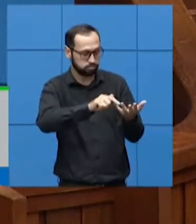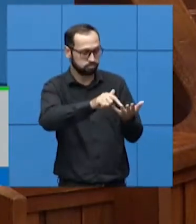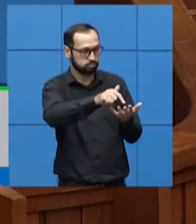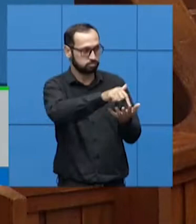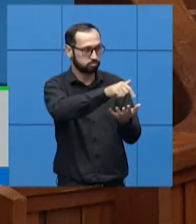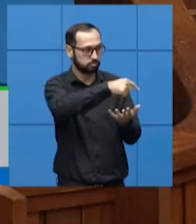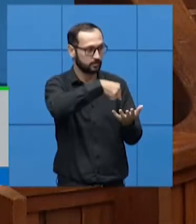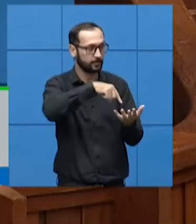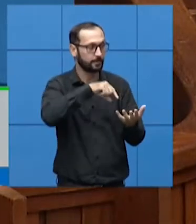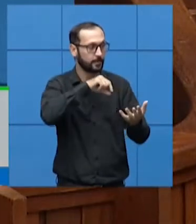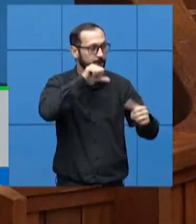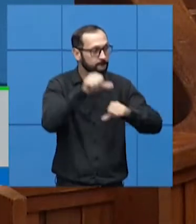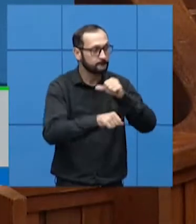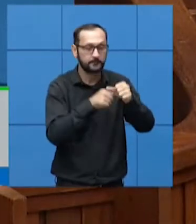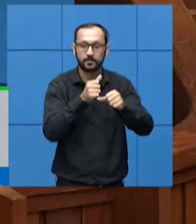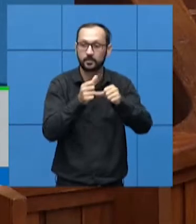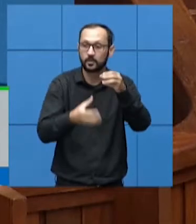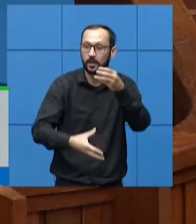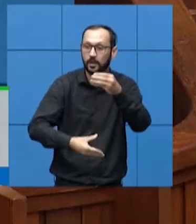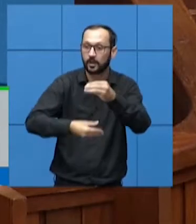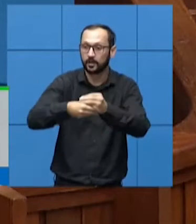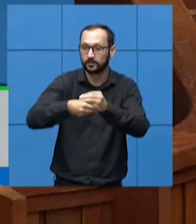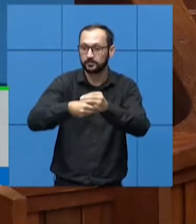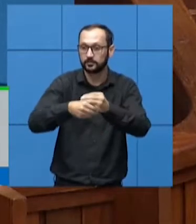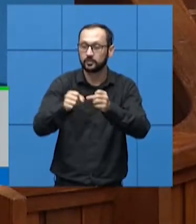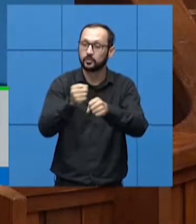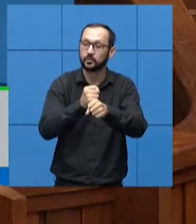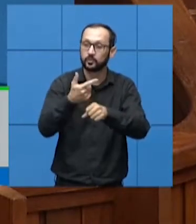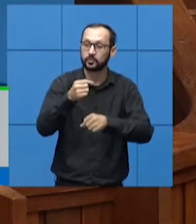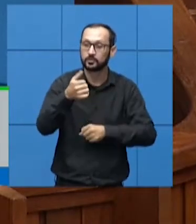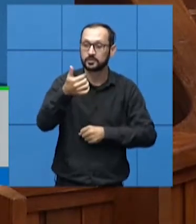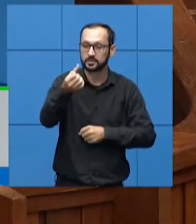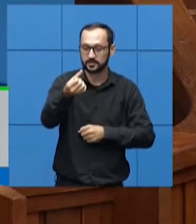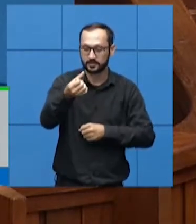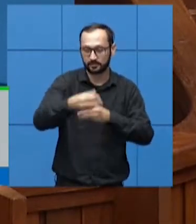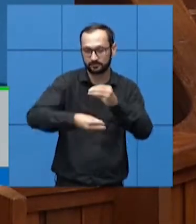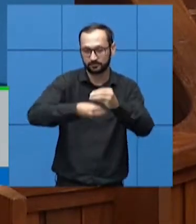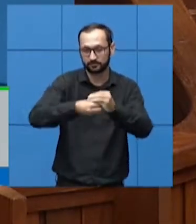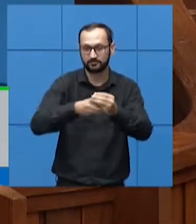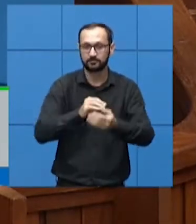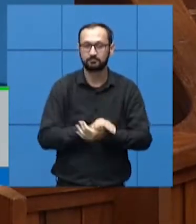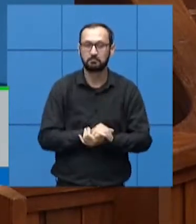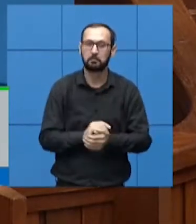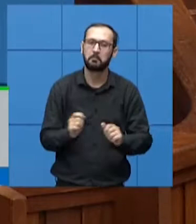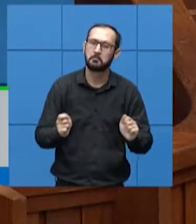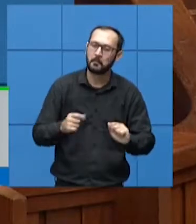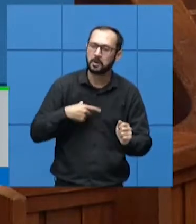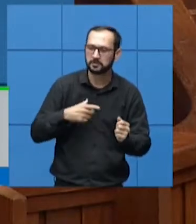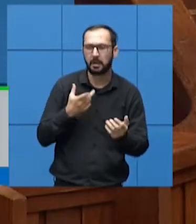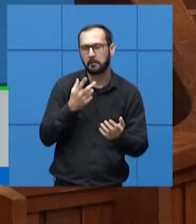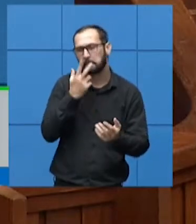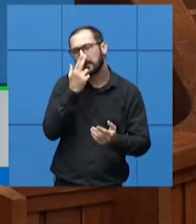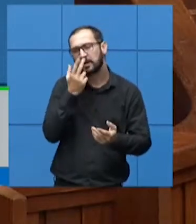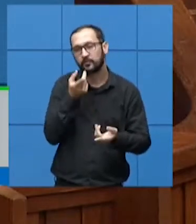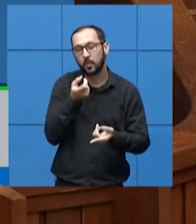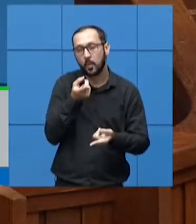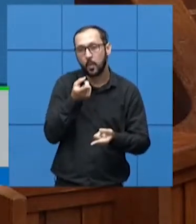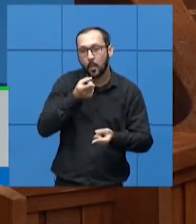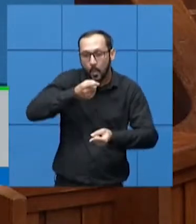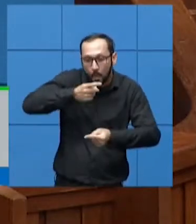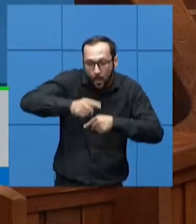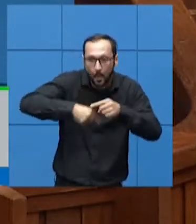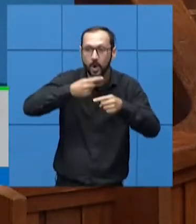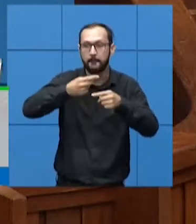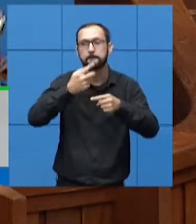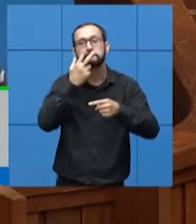foi transformado no termo aditivo número 1 de 2016. A gente pode considerar um avanço, né? De conseguir um